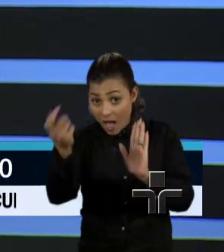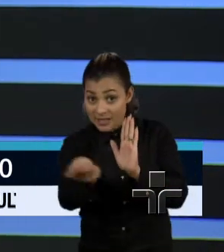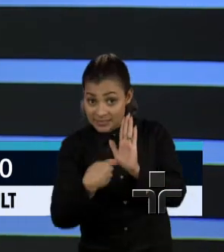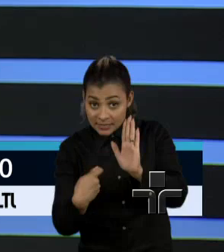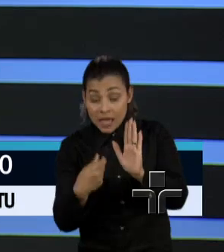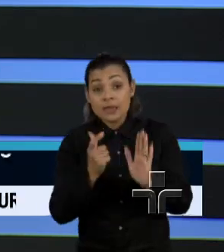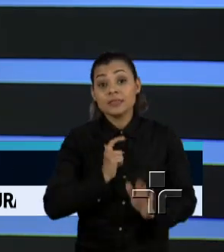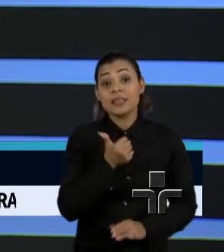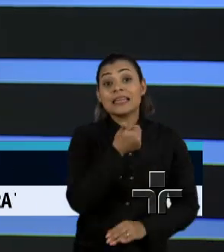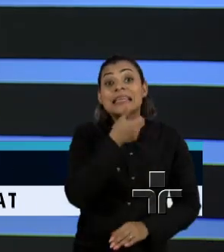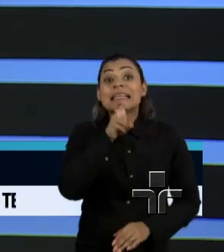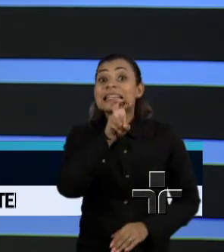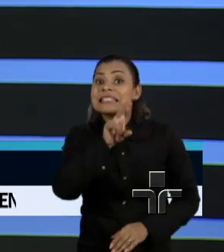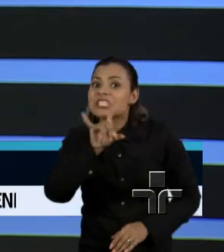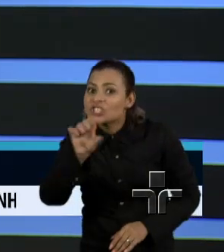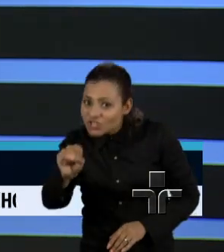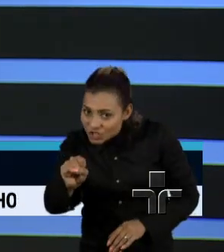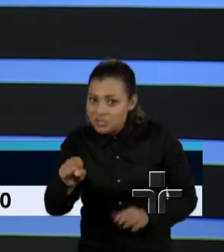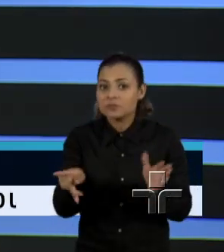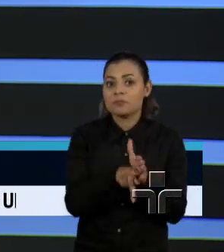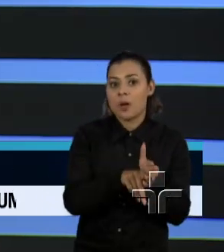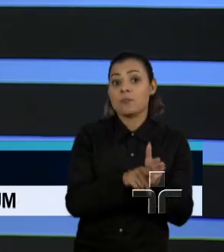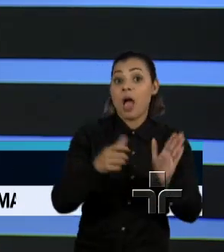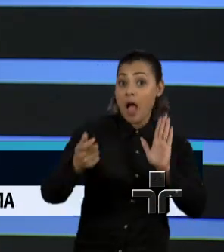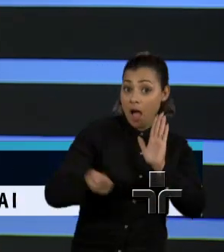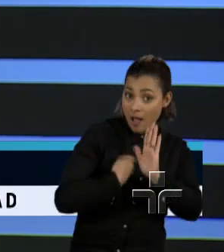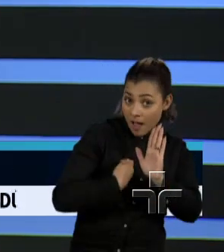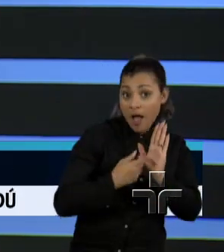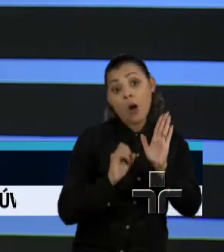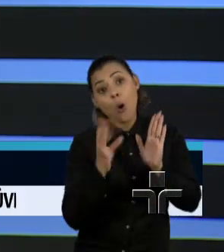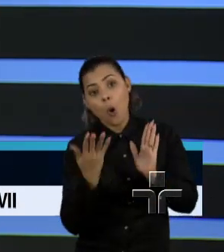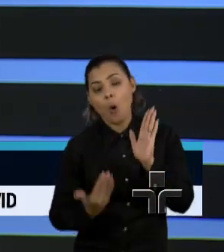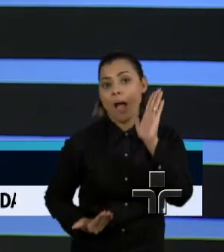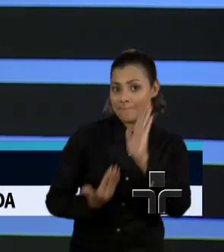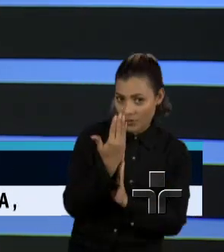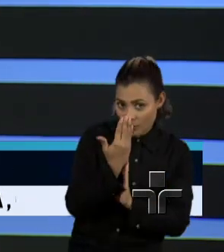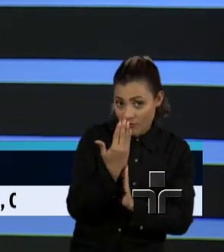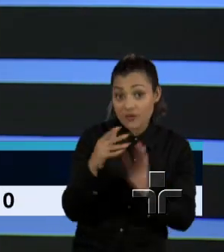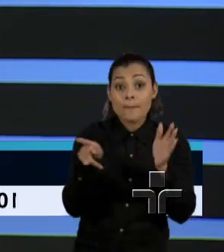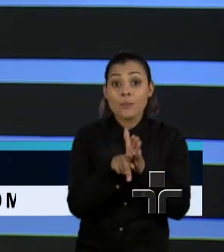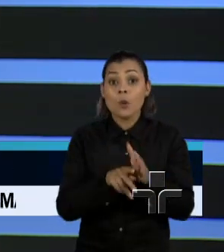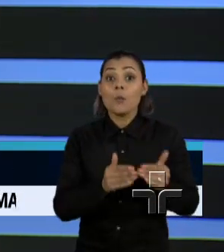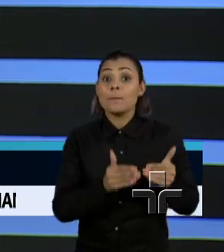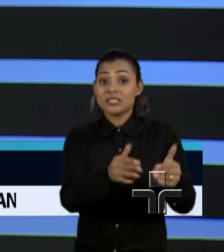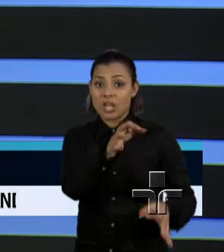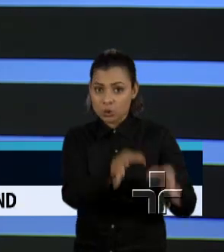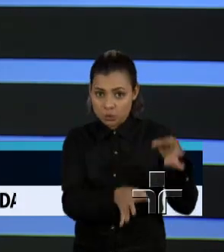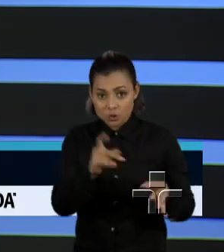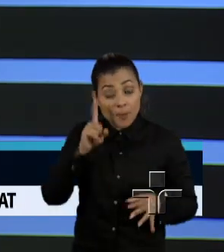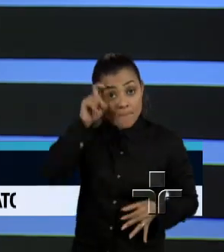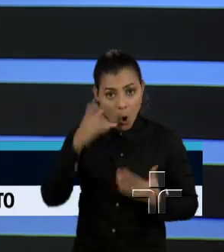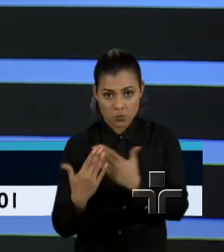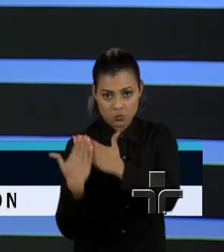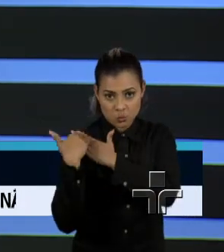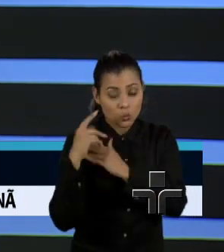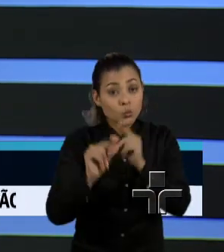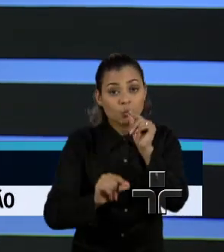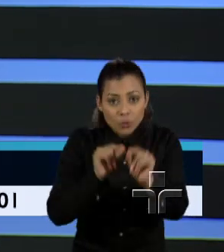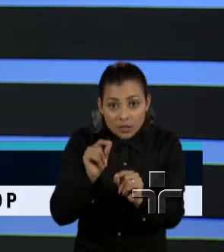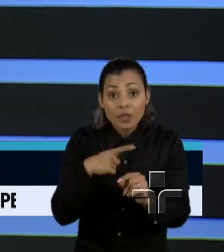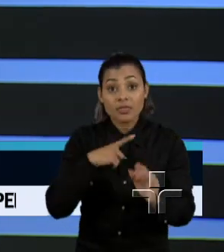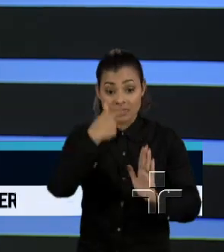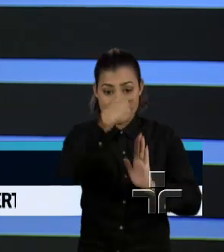tem 15 dias para definir se veta ou aprova o texto. O Ministério da Justiça, comandado por Sérgio Moro, apresentou uma